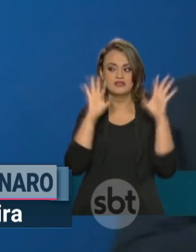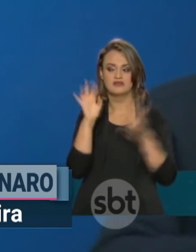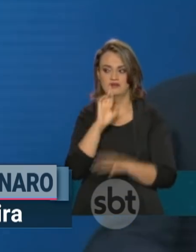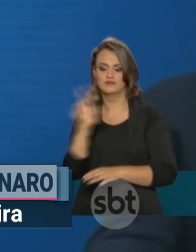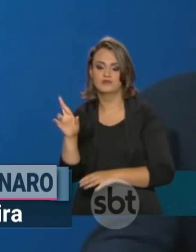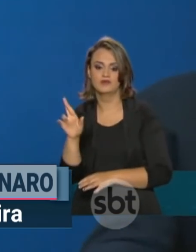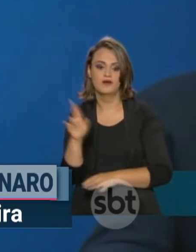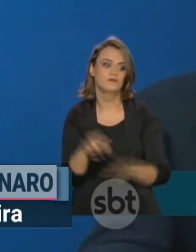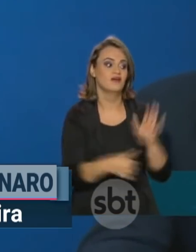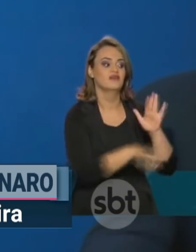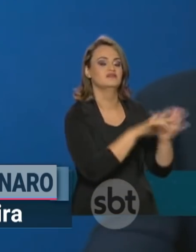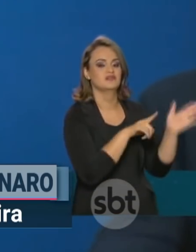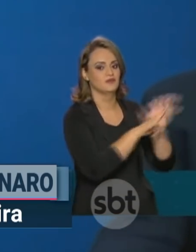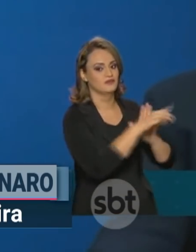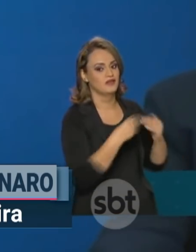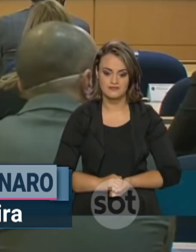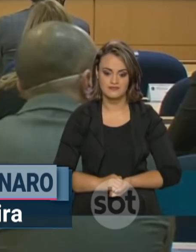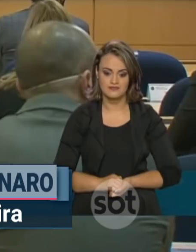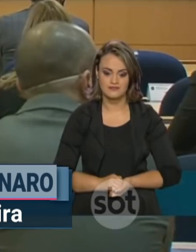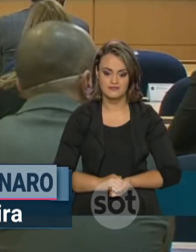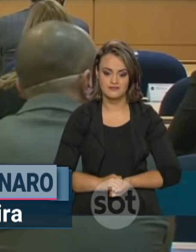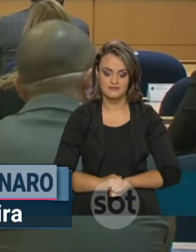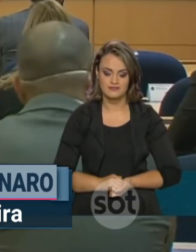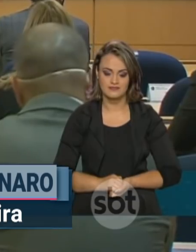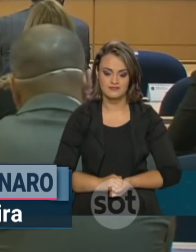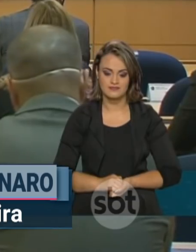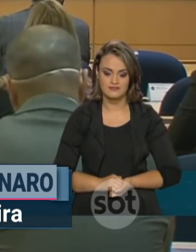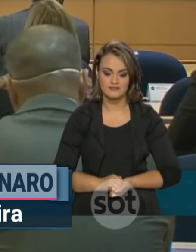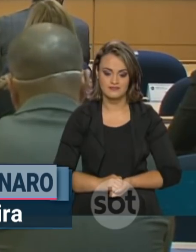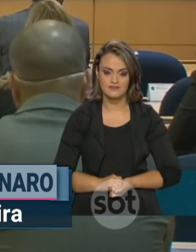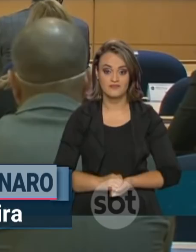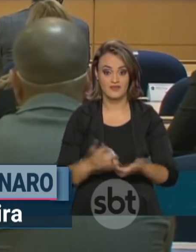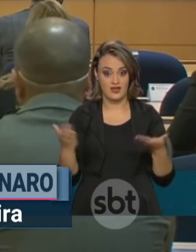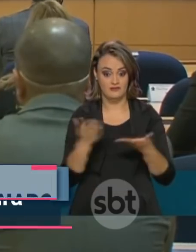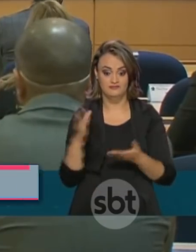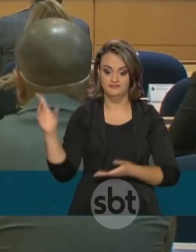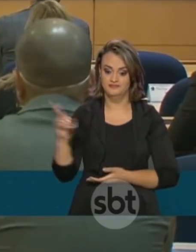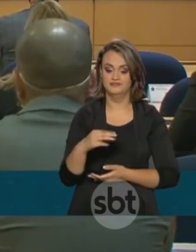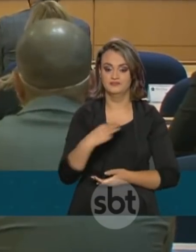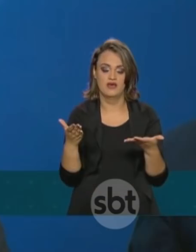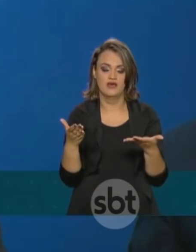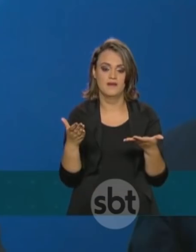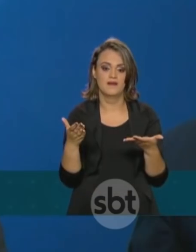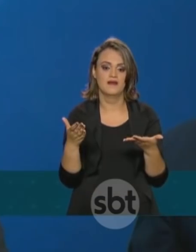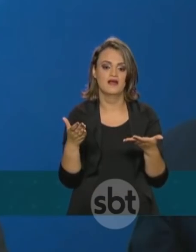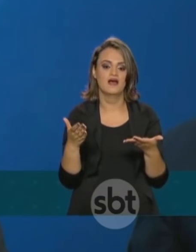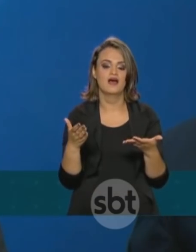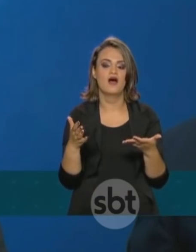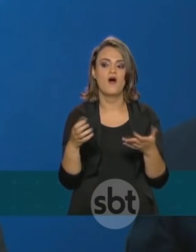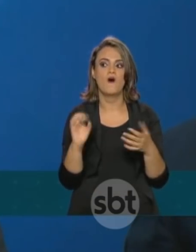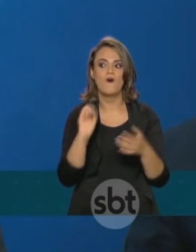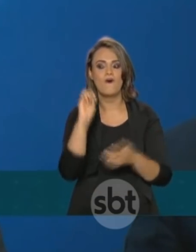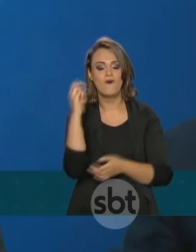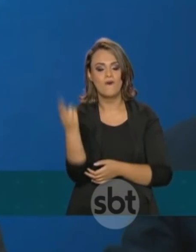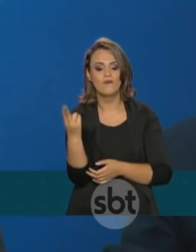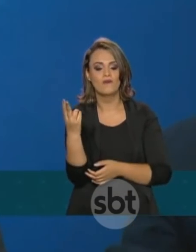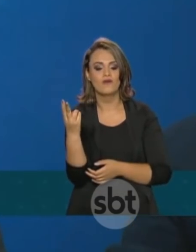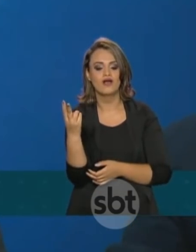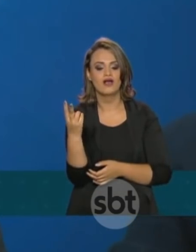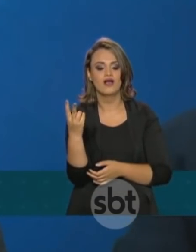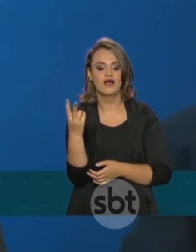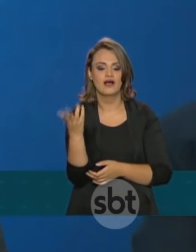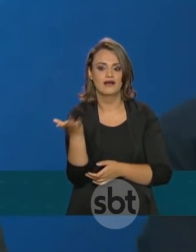de tecnologia entre o laboratório AstraZeneca e a Fundação Oswaldo Cruz. Fazer aqui uma